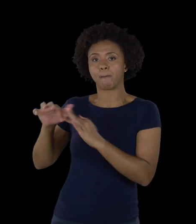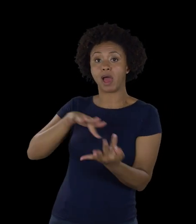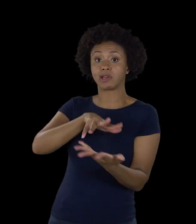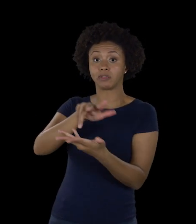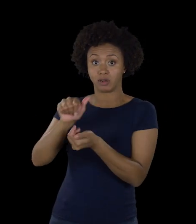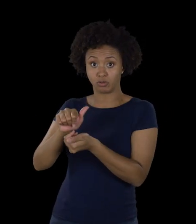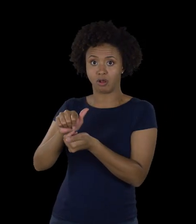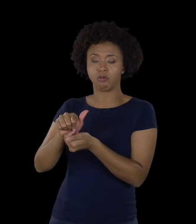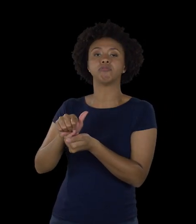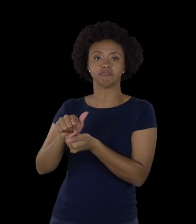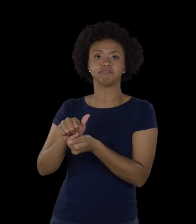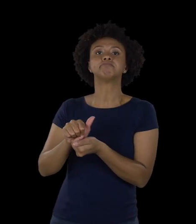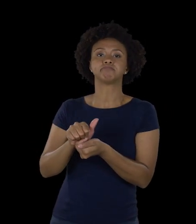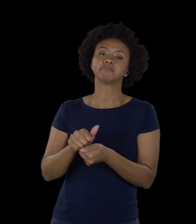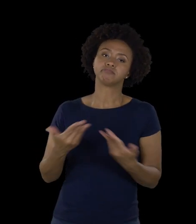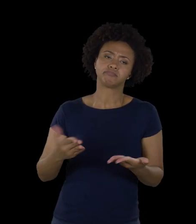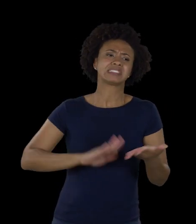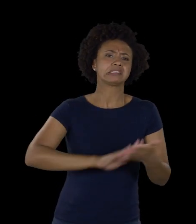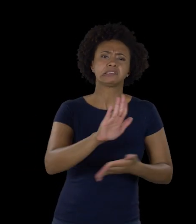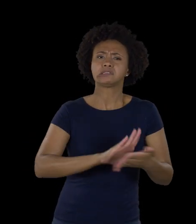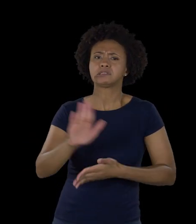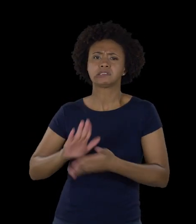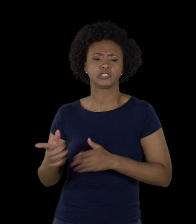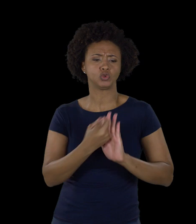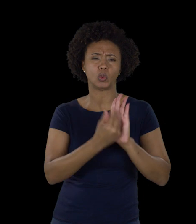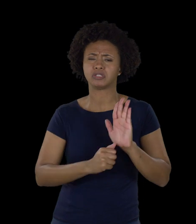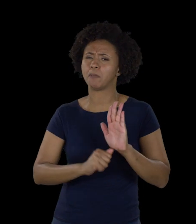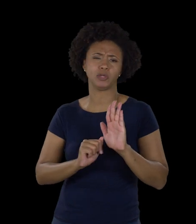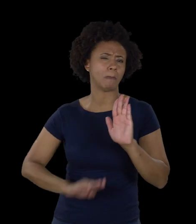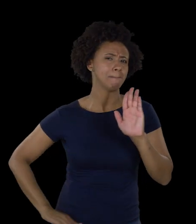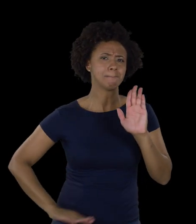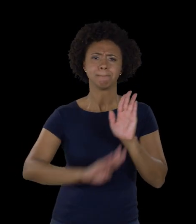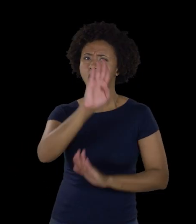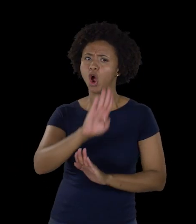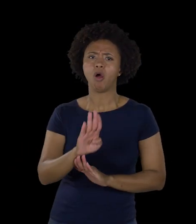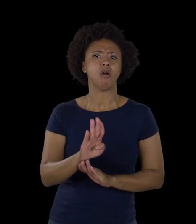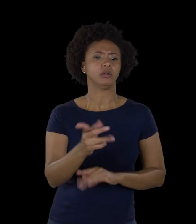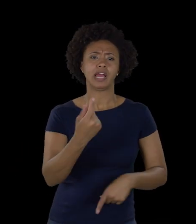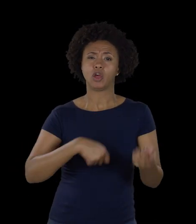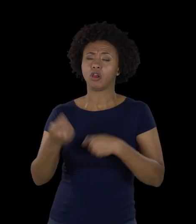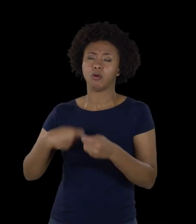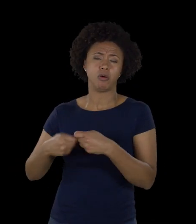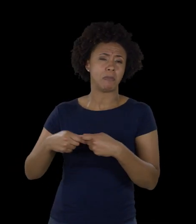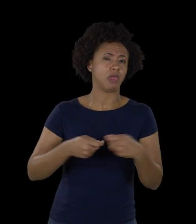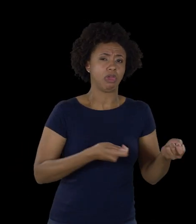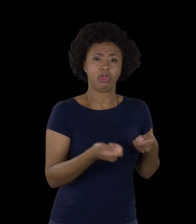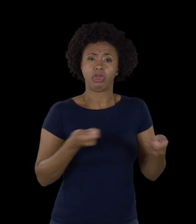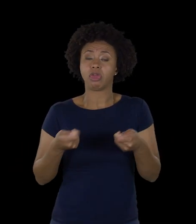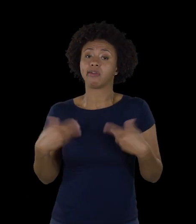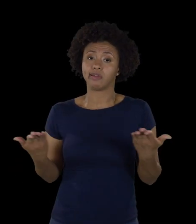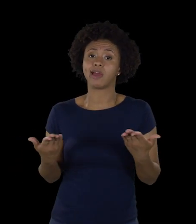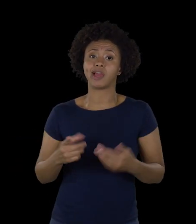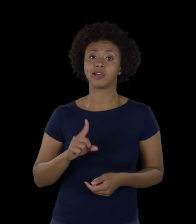os gastos públicos acima das receitas e os descontroles no preço fizeram com que a inflação fugisse